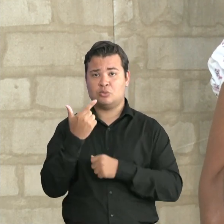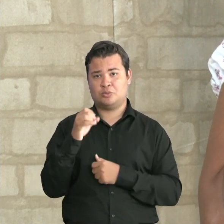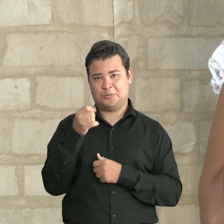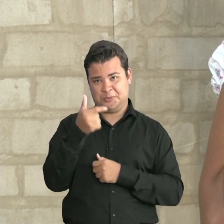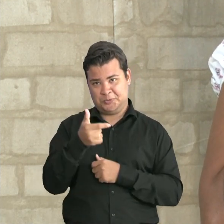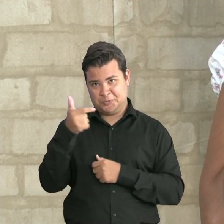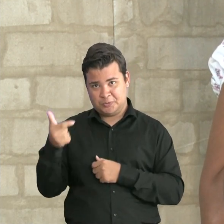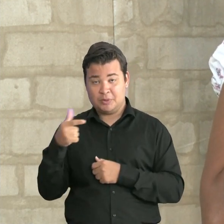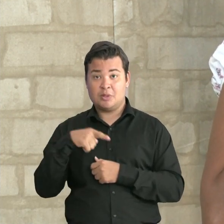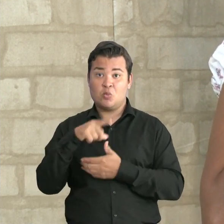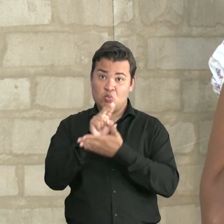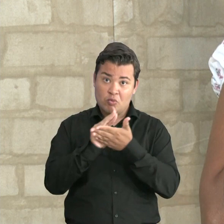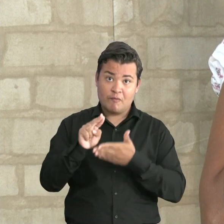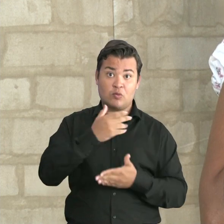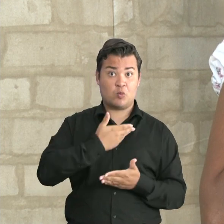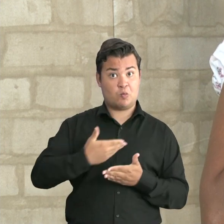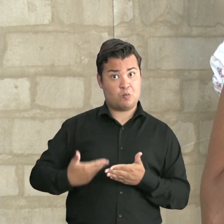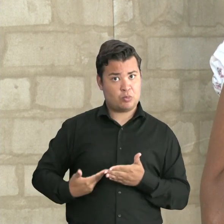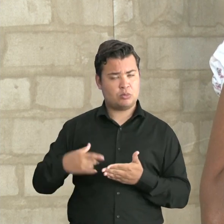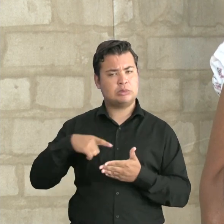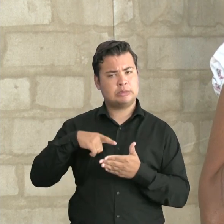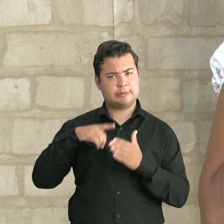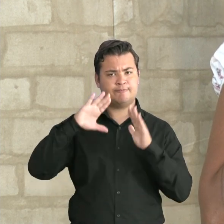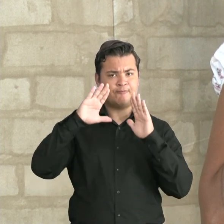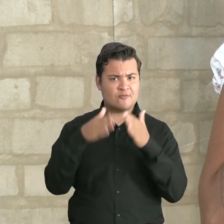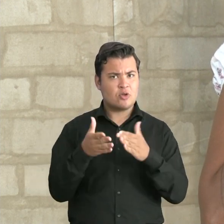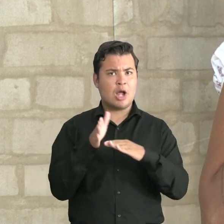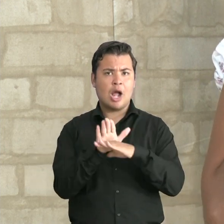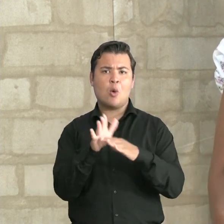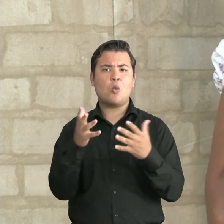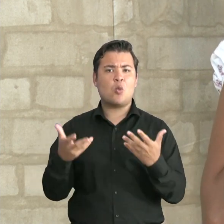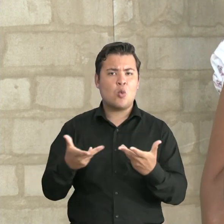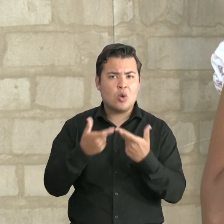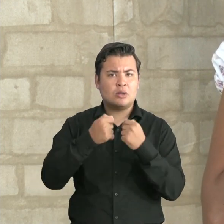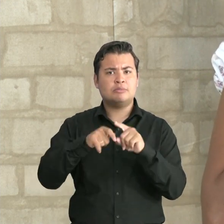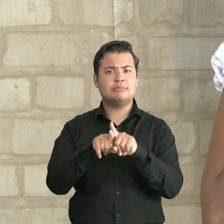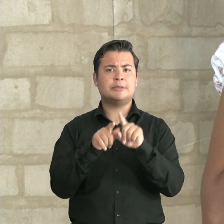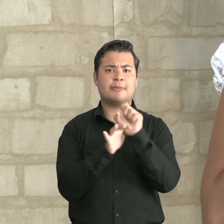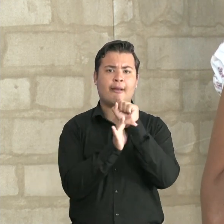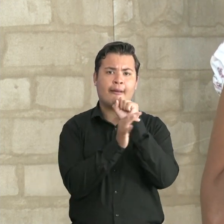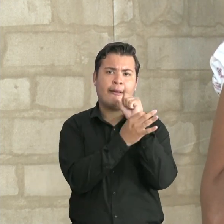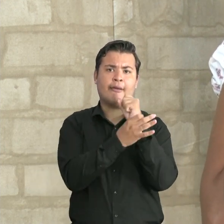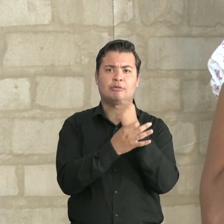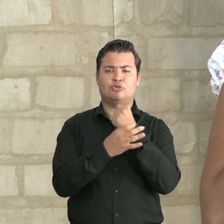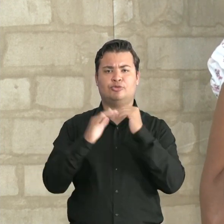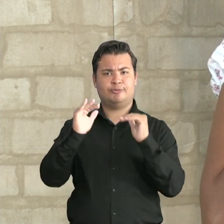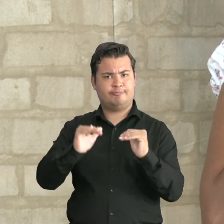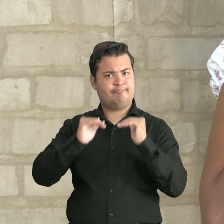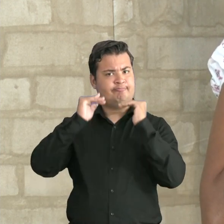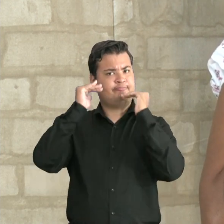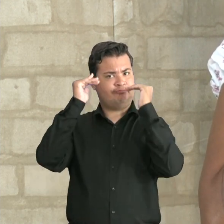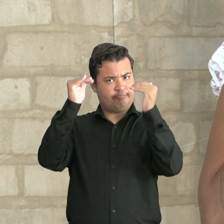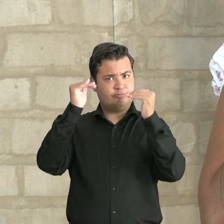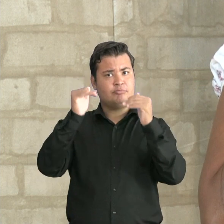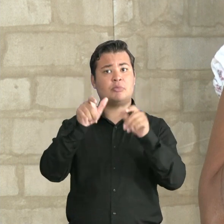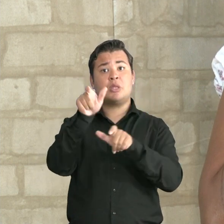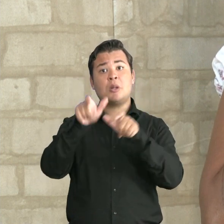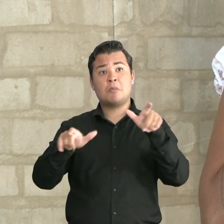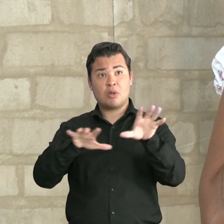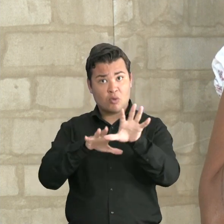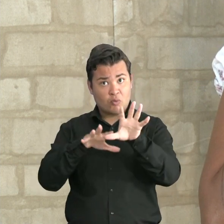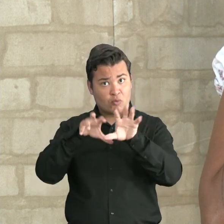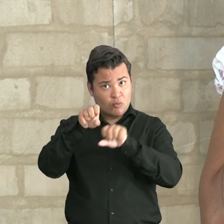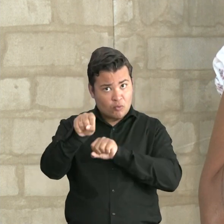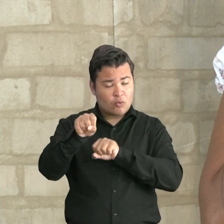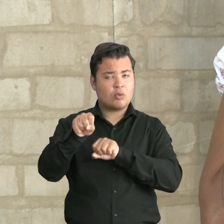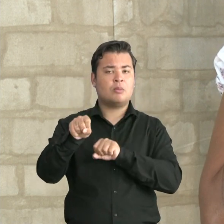universidades públicas comprometidas com a qualidade, né? Com a garantia de excelência na formação desses indivíduos que